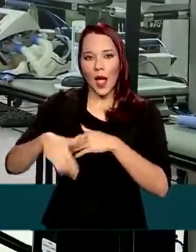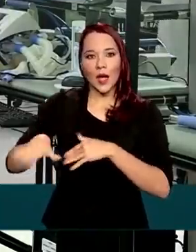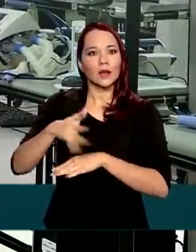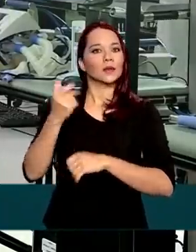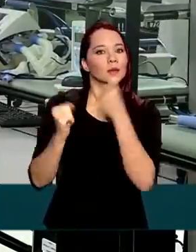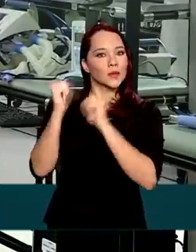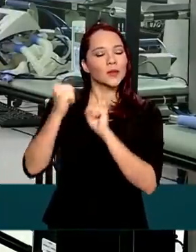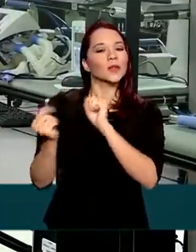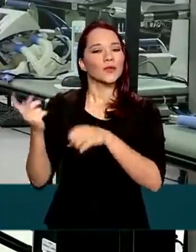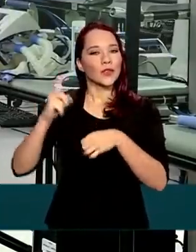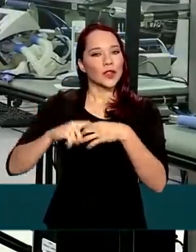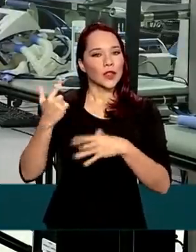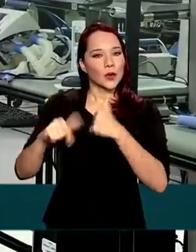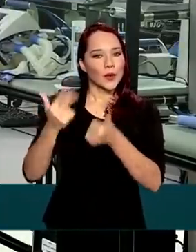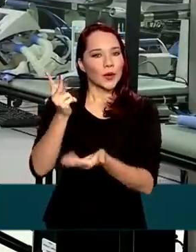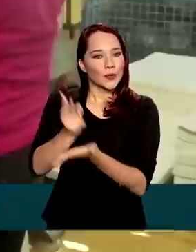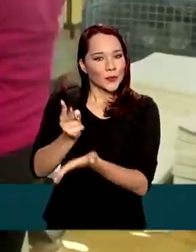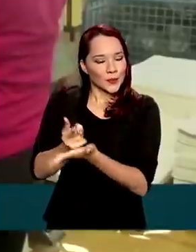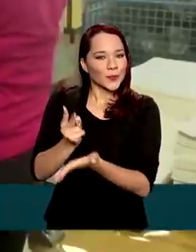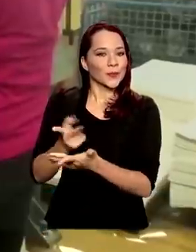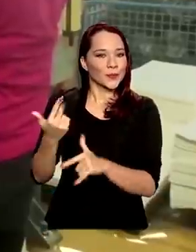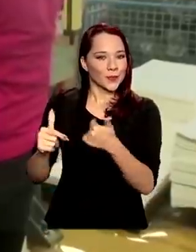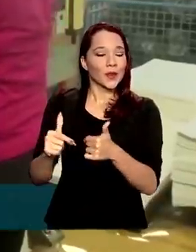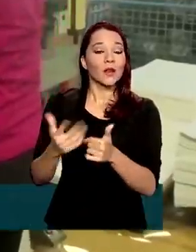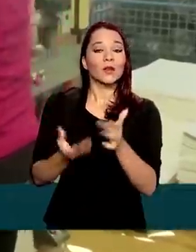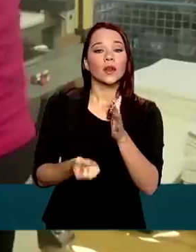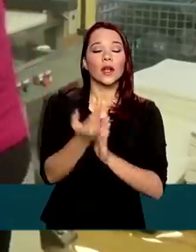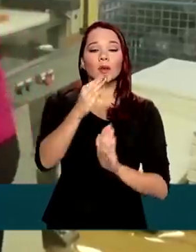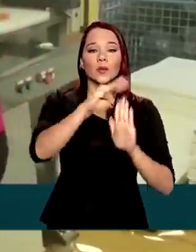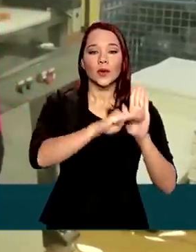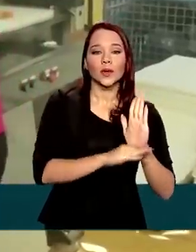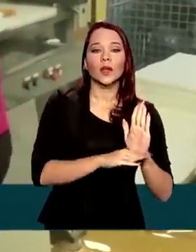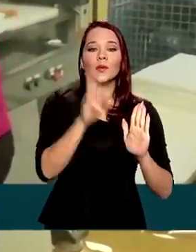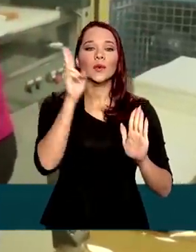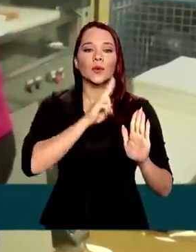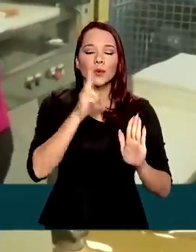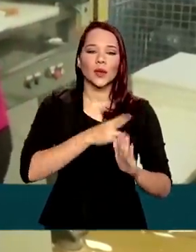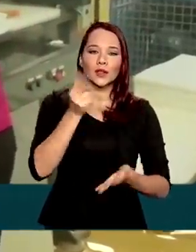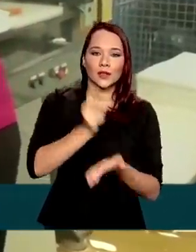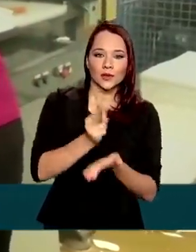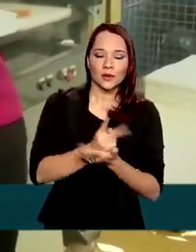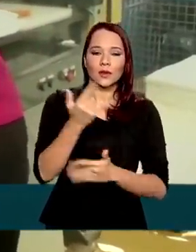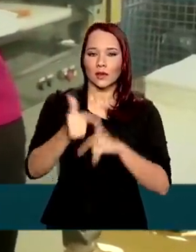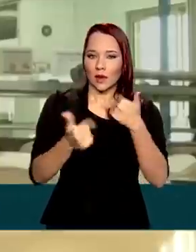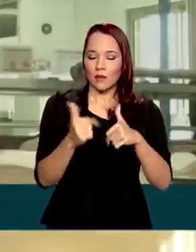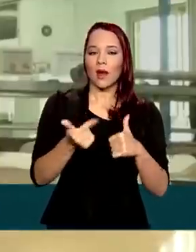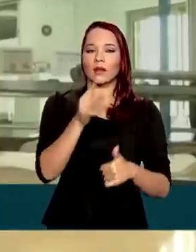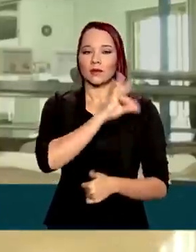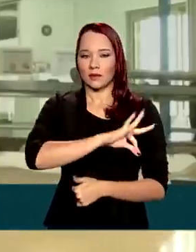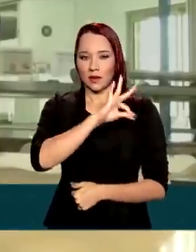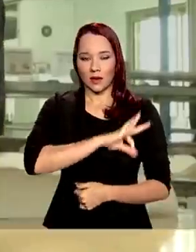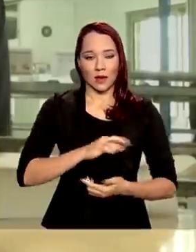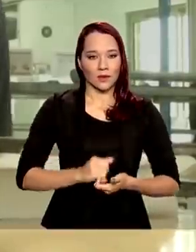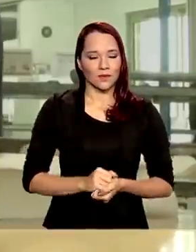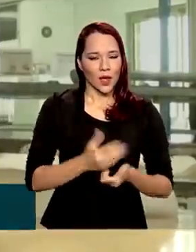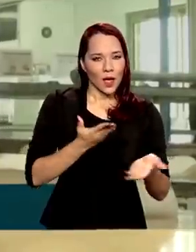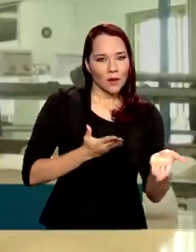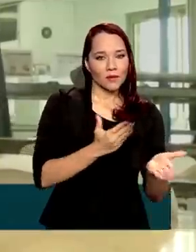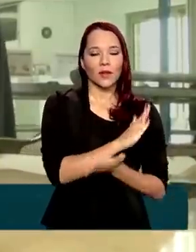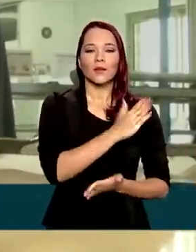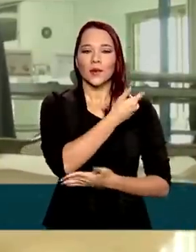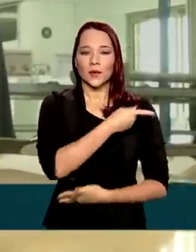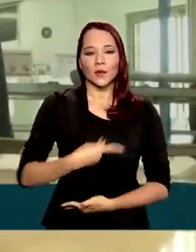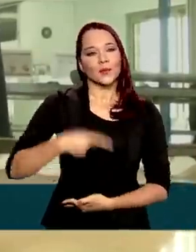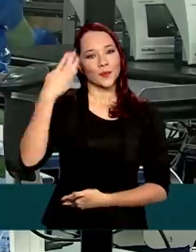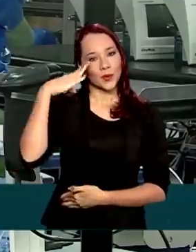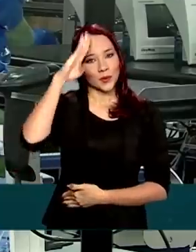a garantir o retorno com empregos preservados, foi criado o Programa Emergencial de Manutenção do Emprego e da Renda. Sancionado pelo presidente